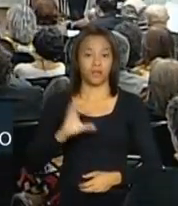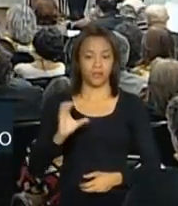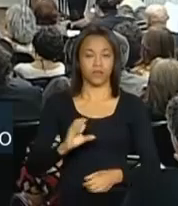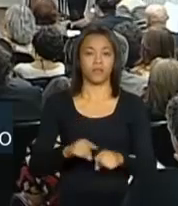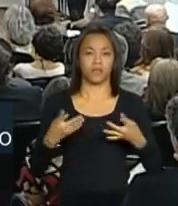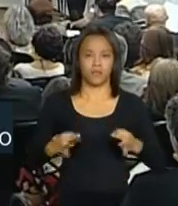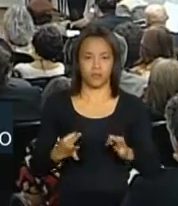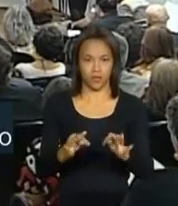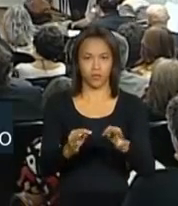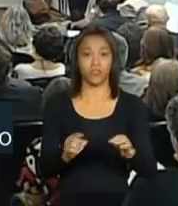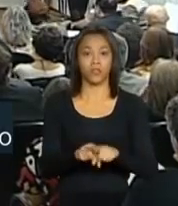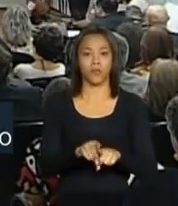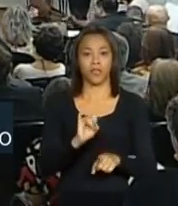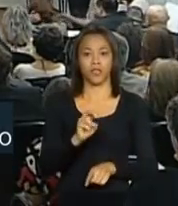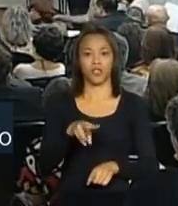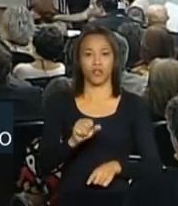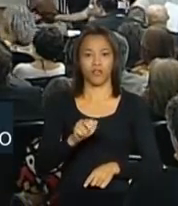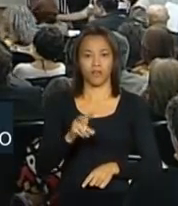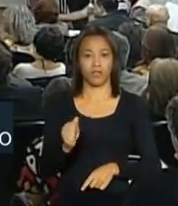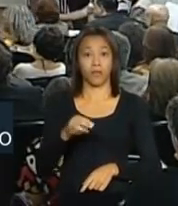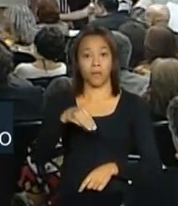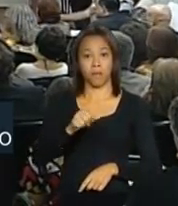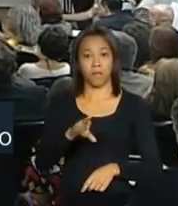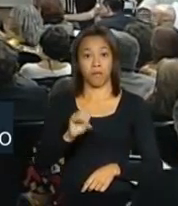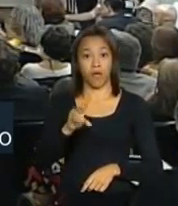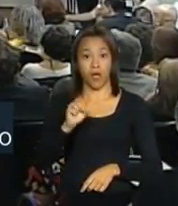Tecnologia e Inovação, Marco Antônio Raup.